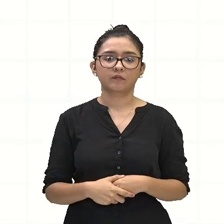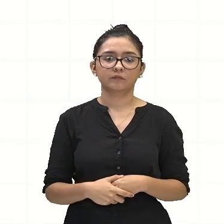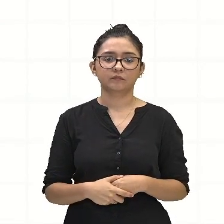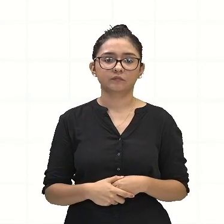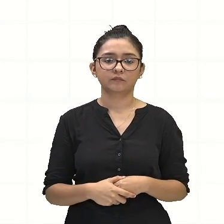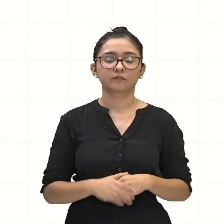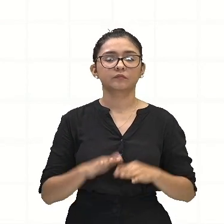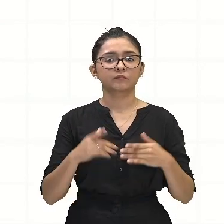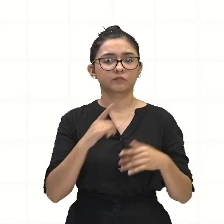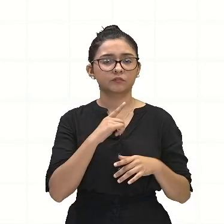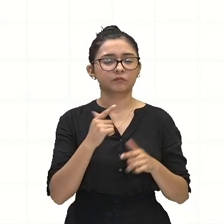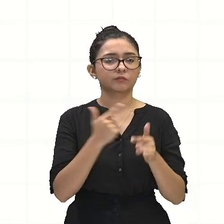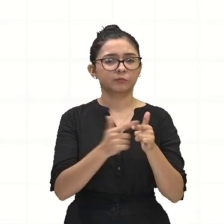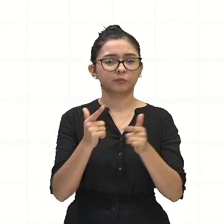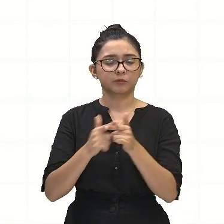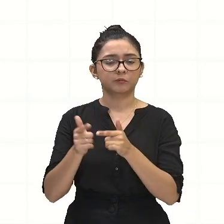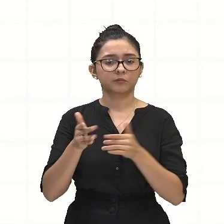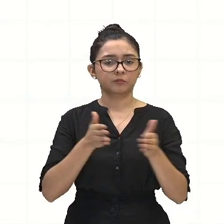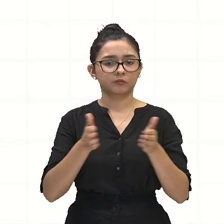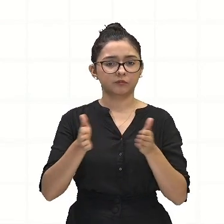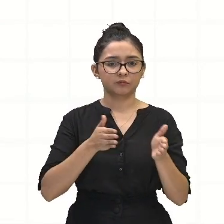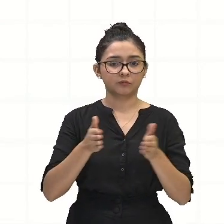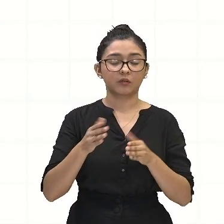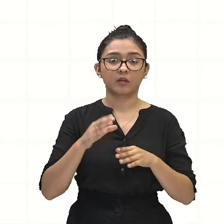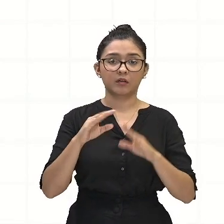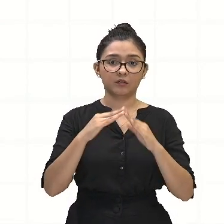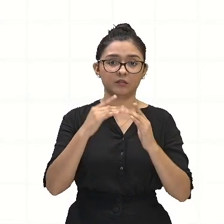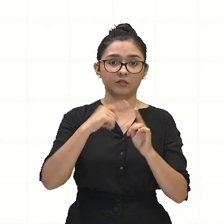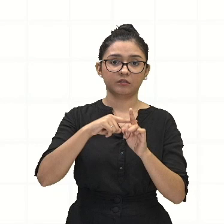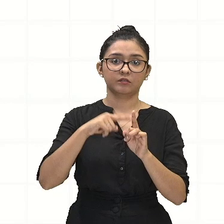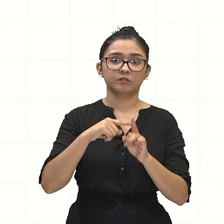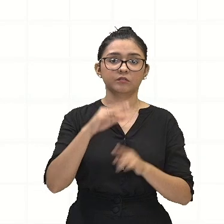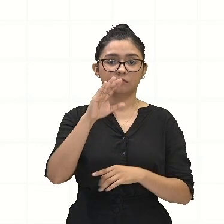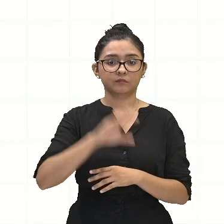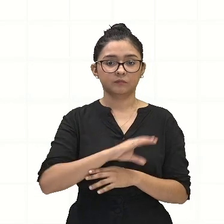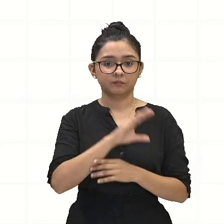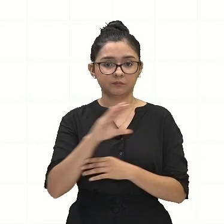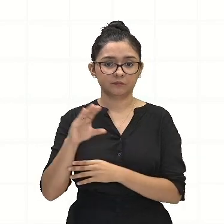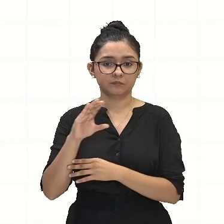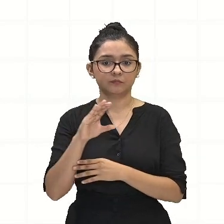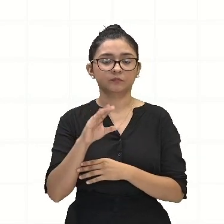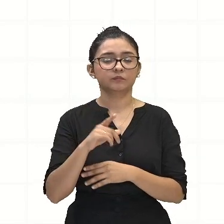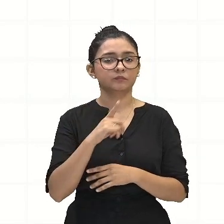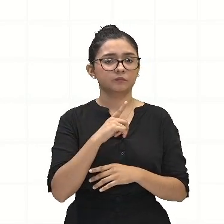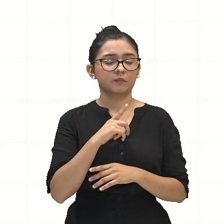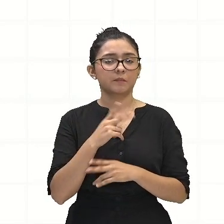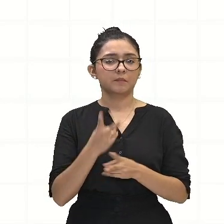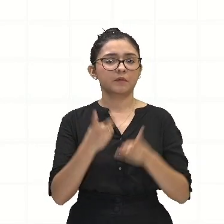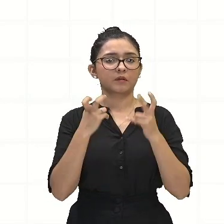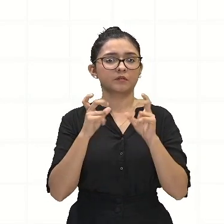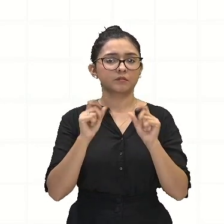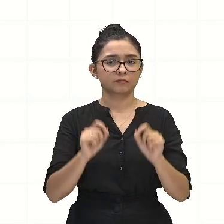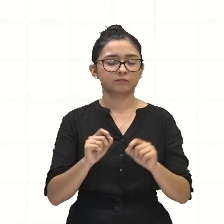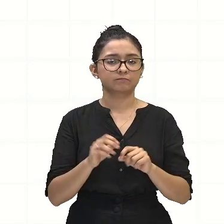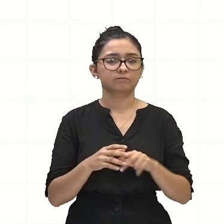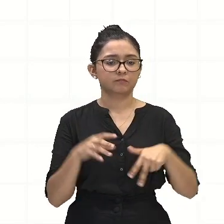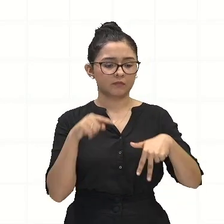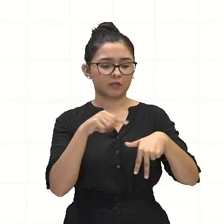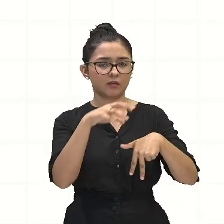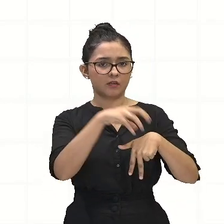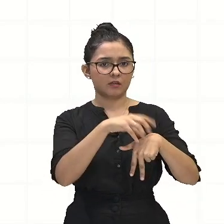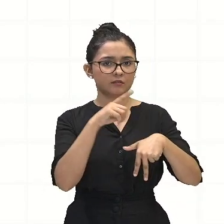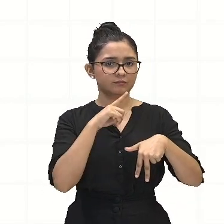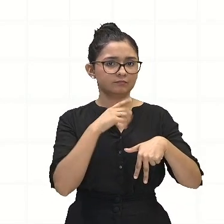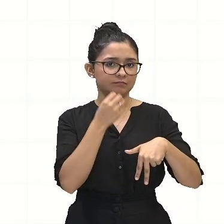em alguns momentos, a Igreja Católica, em certos casos, viu vantagens na autoridade do rei.